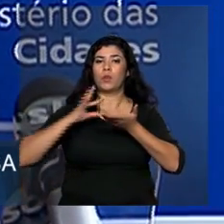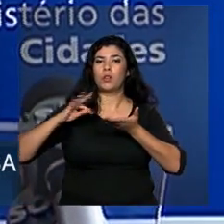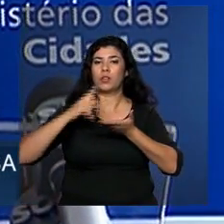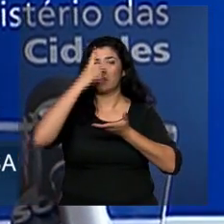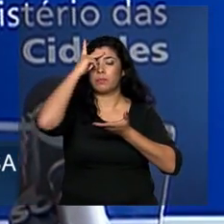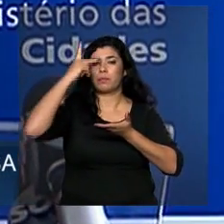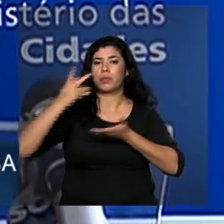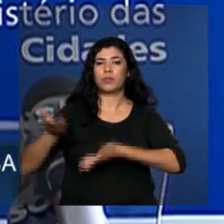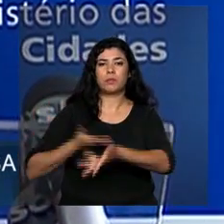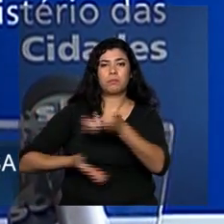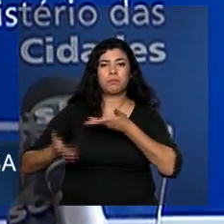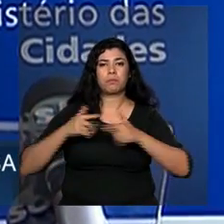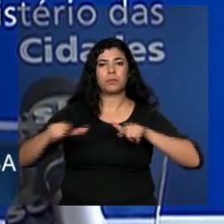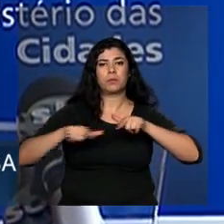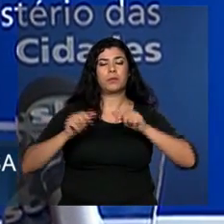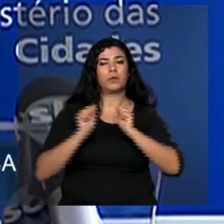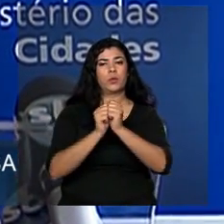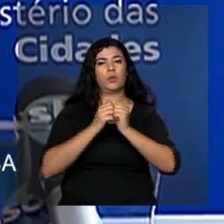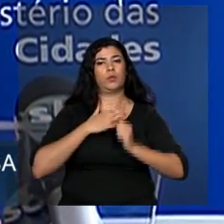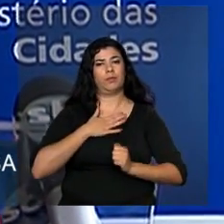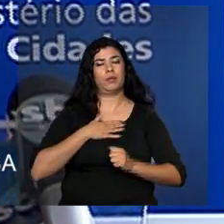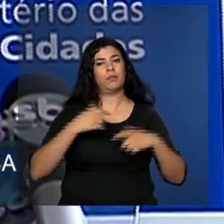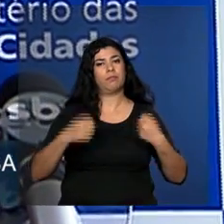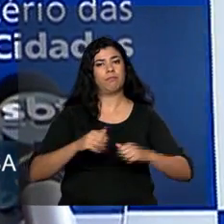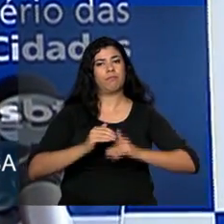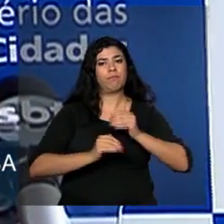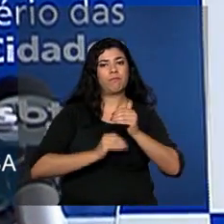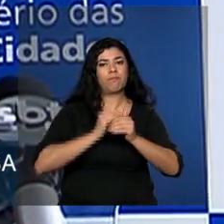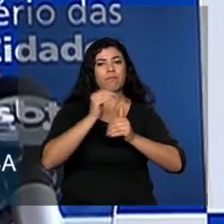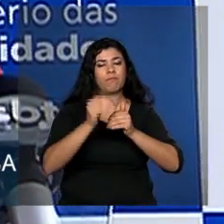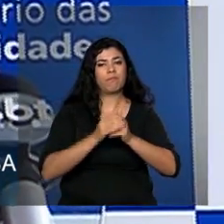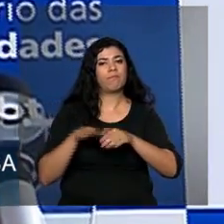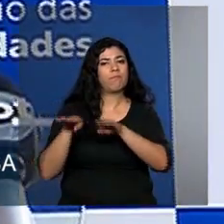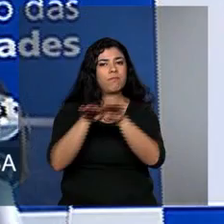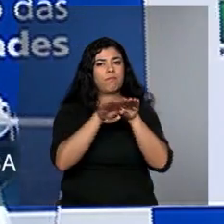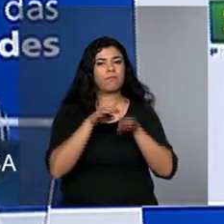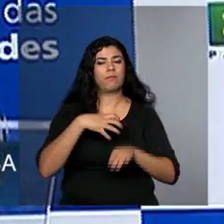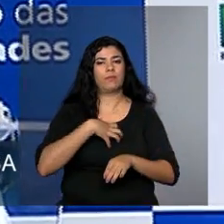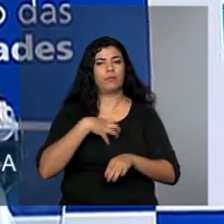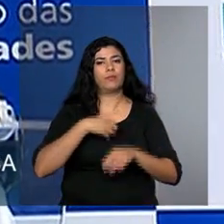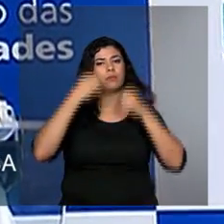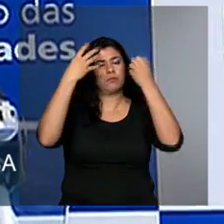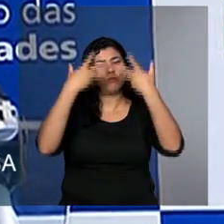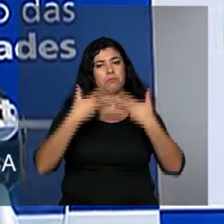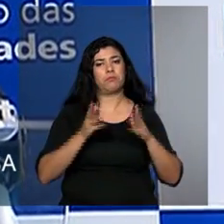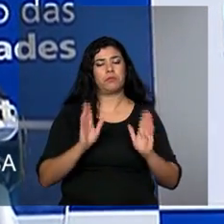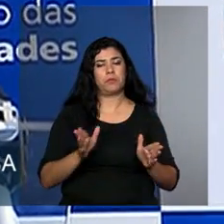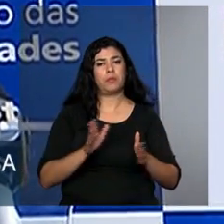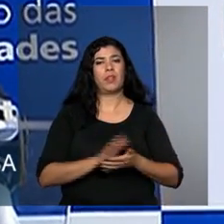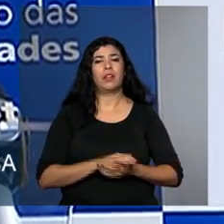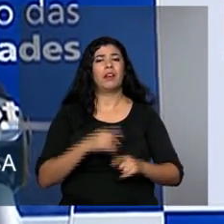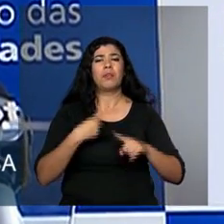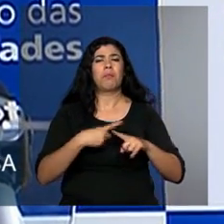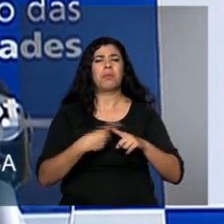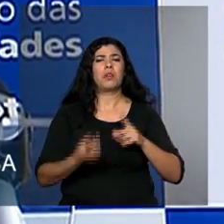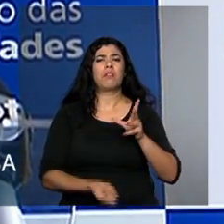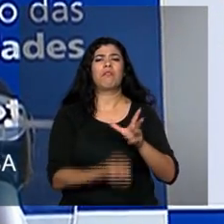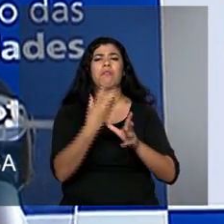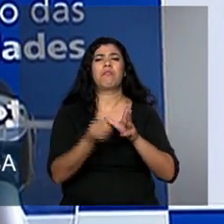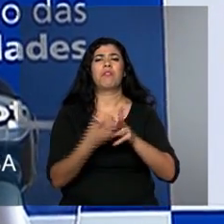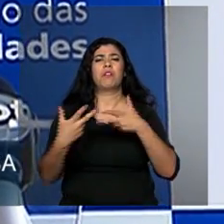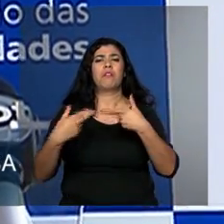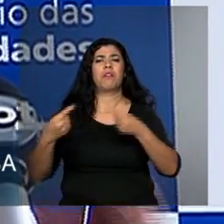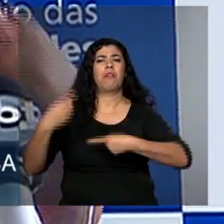que me cercam. Então, tem uma questão, assim, de construir o consenso. É nesse sentido que ele falou. E não tem por que criar maiores